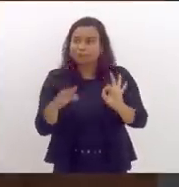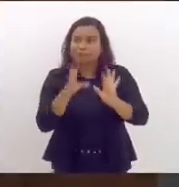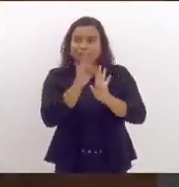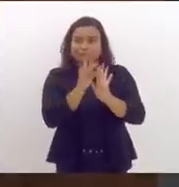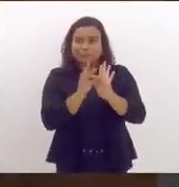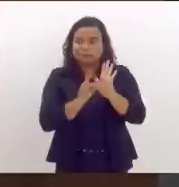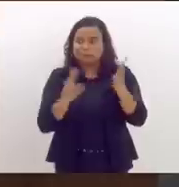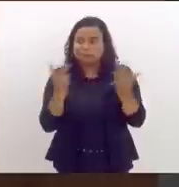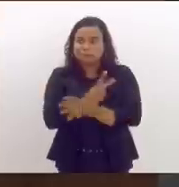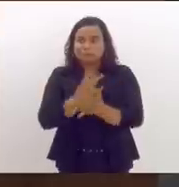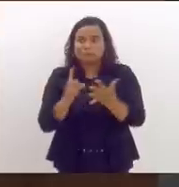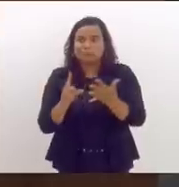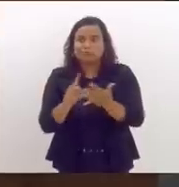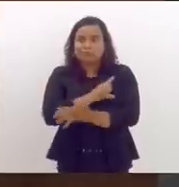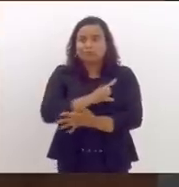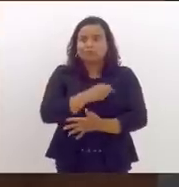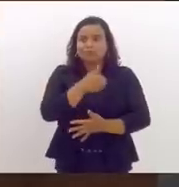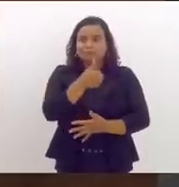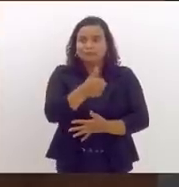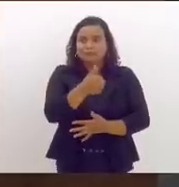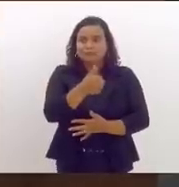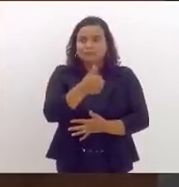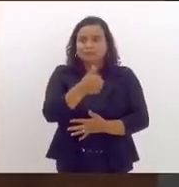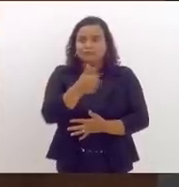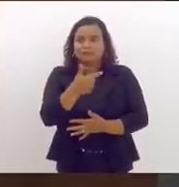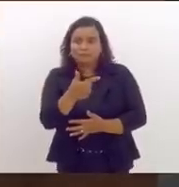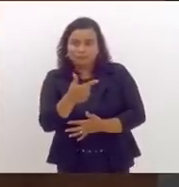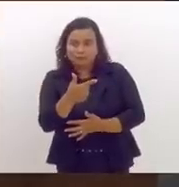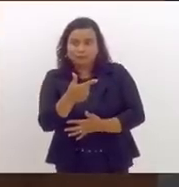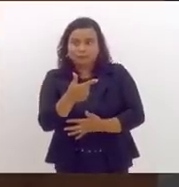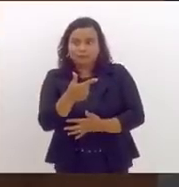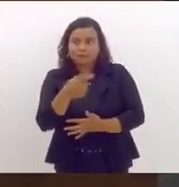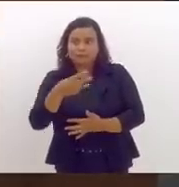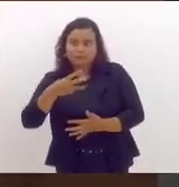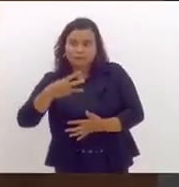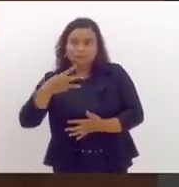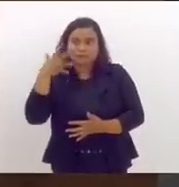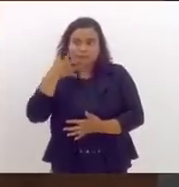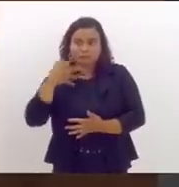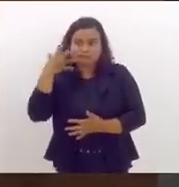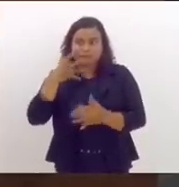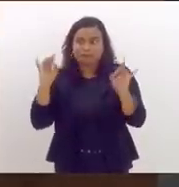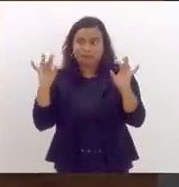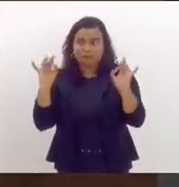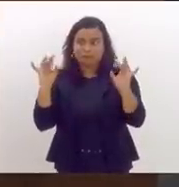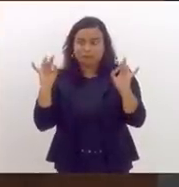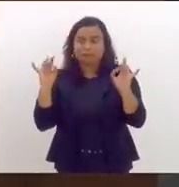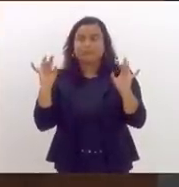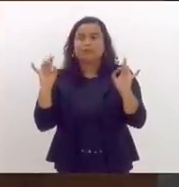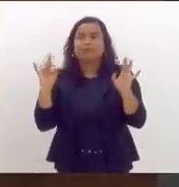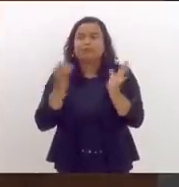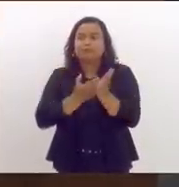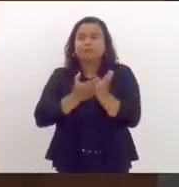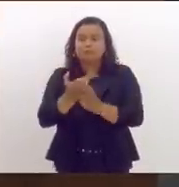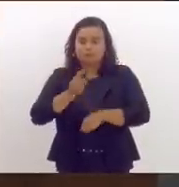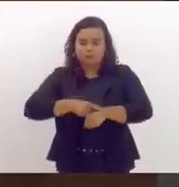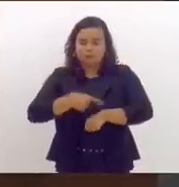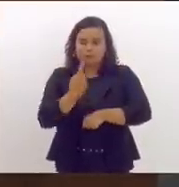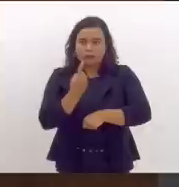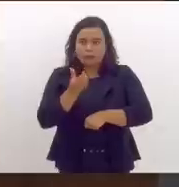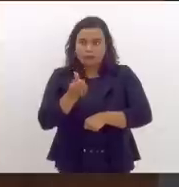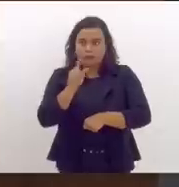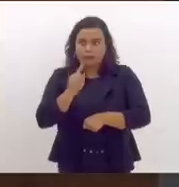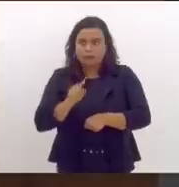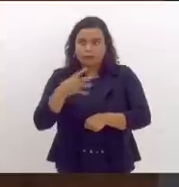o ocorrido na centésima vigésima terceira sessão extraordinária que iniciar das